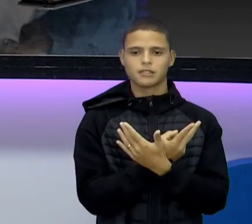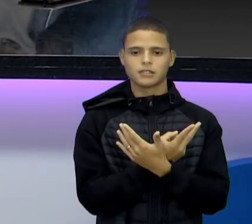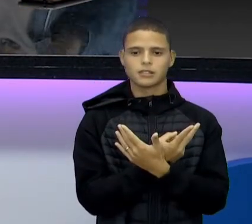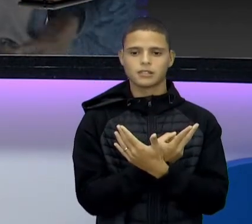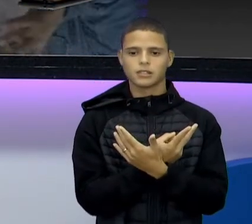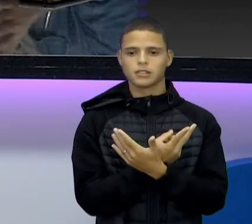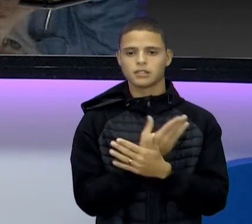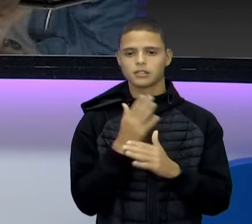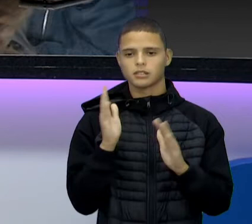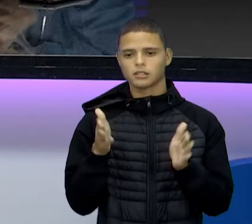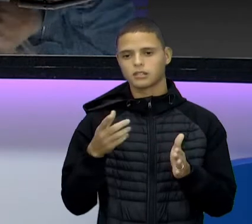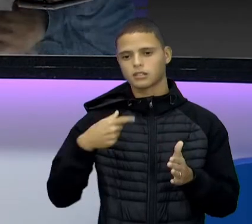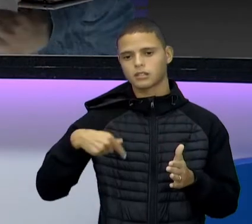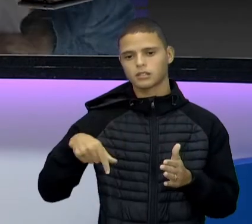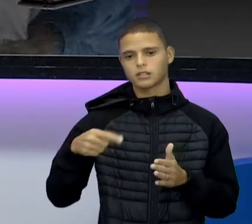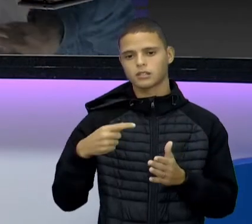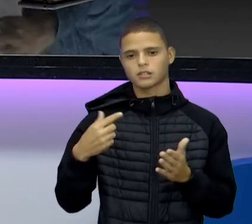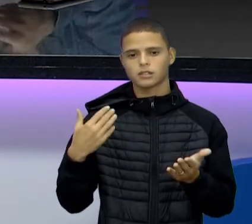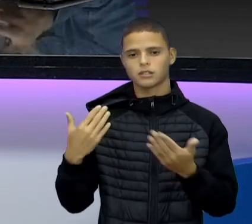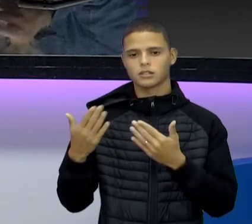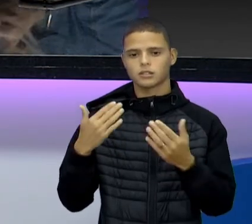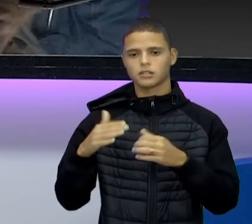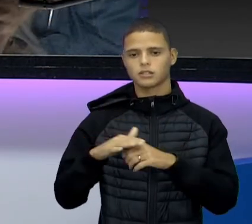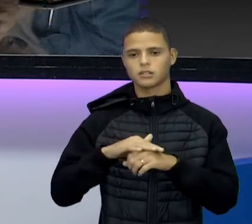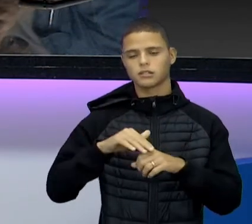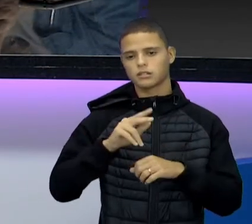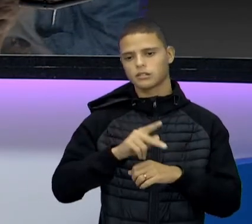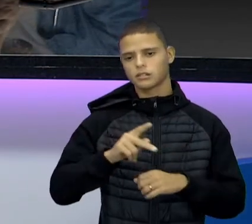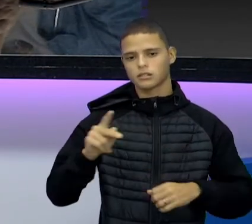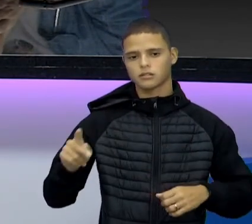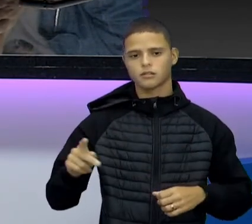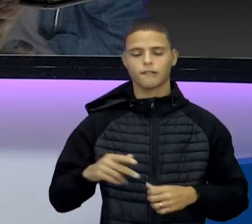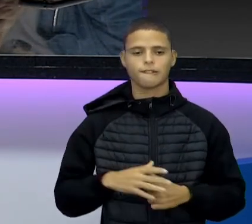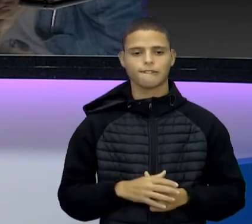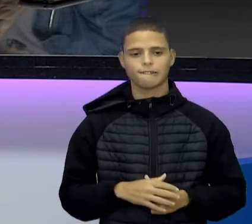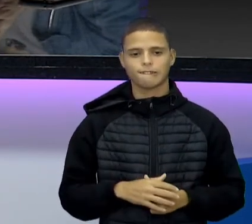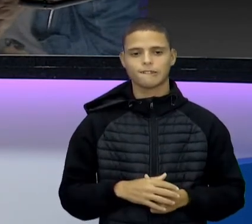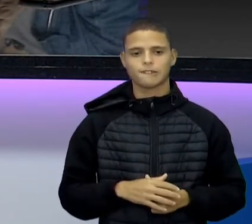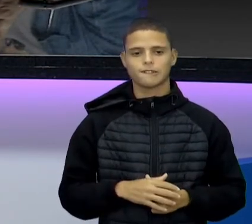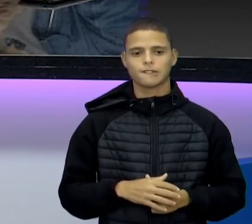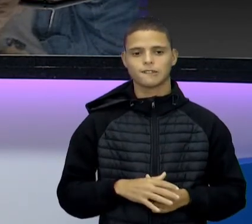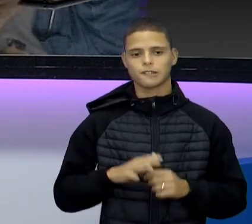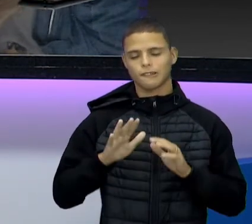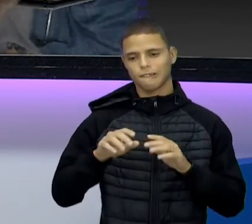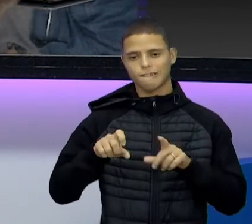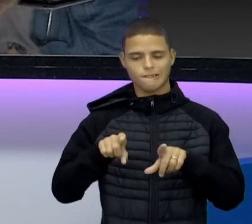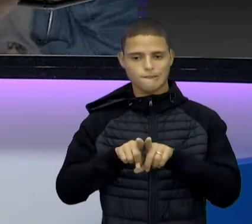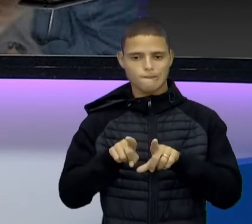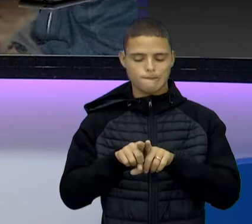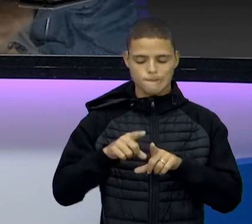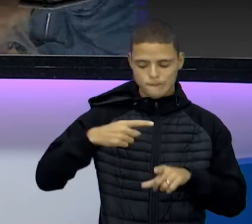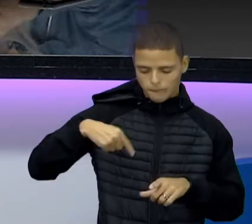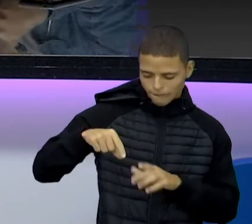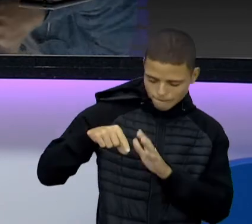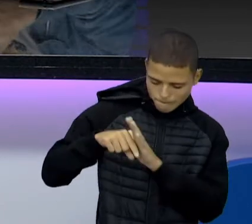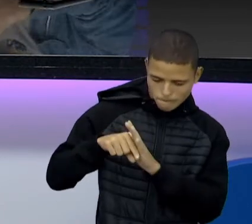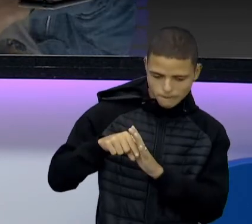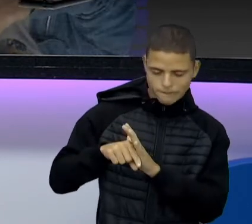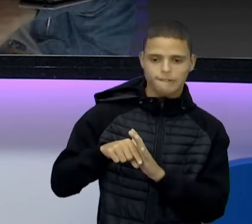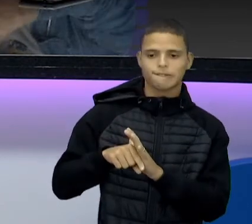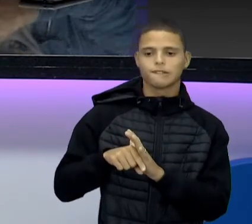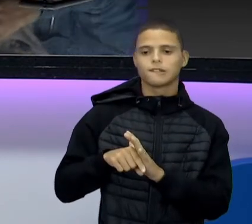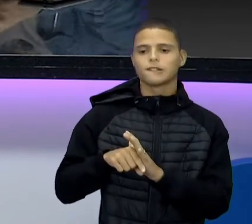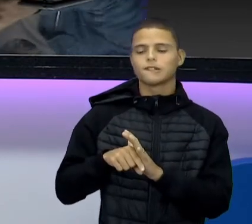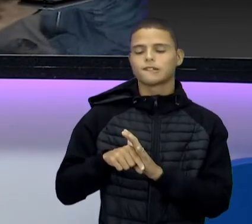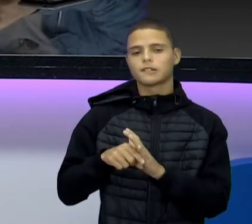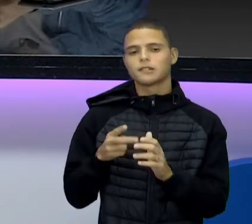já que estamos aqui tratando, né, de forma pedagógica do assunto, mas também é um espaço para a gente pesquisar e